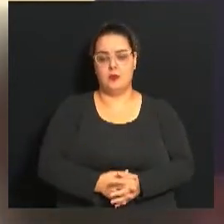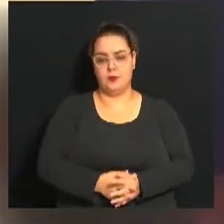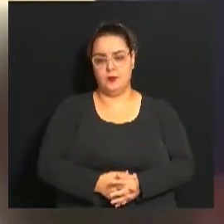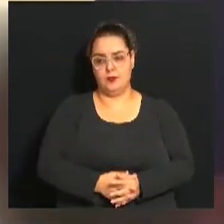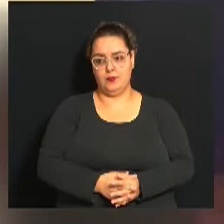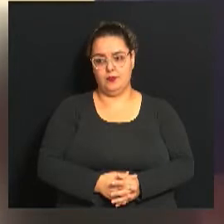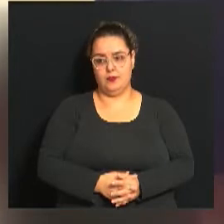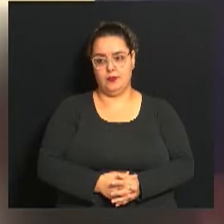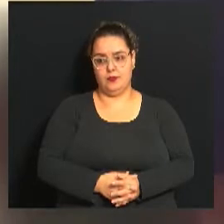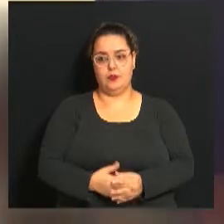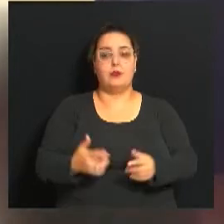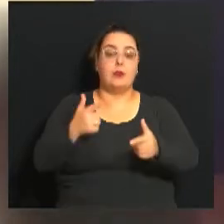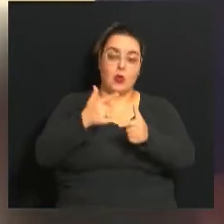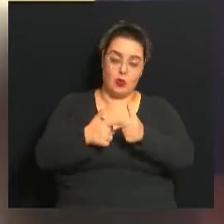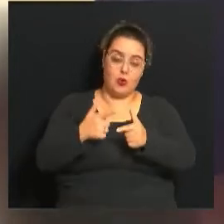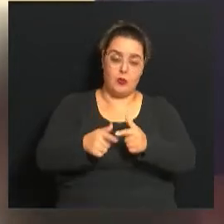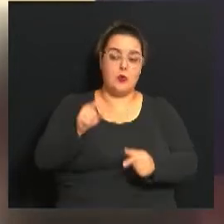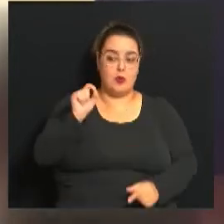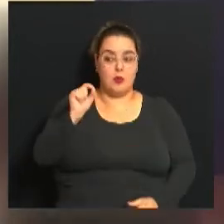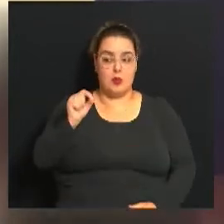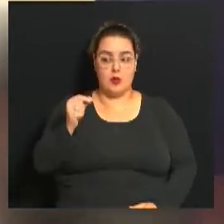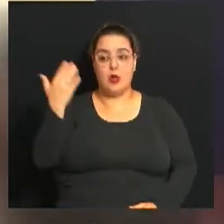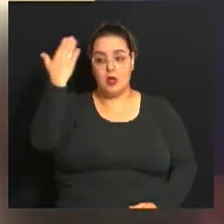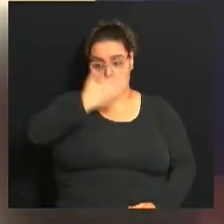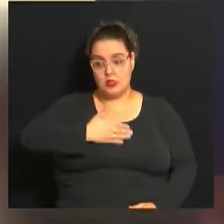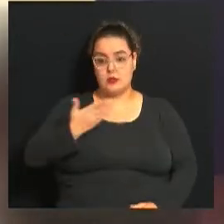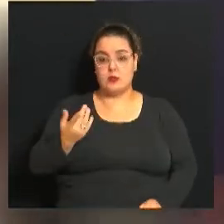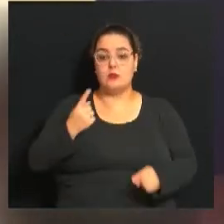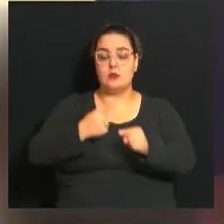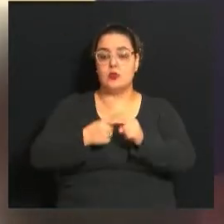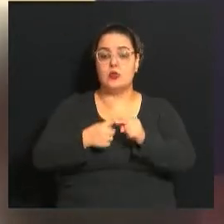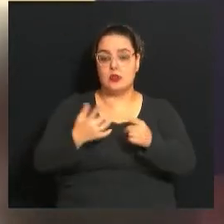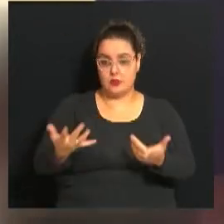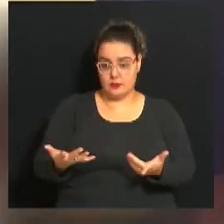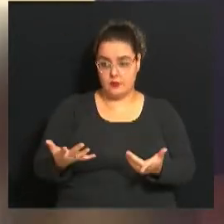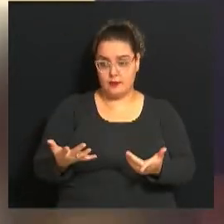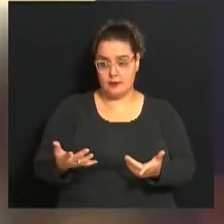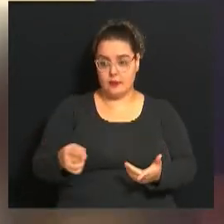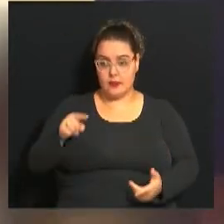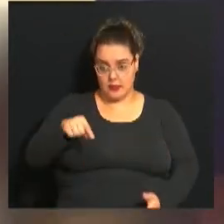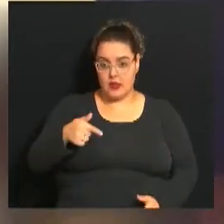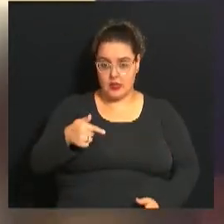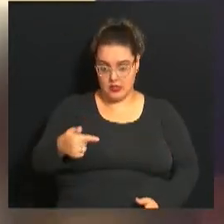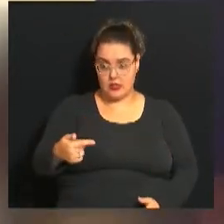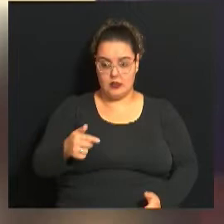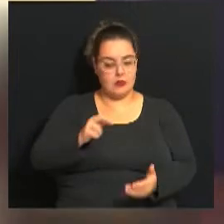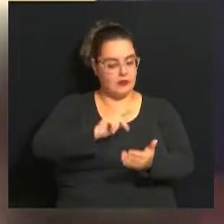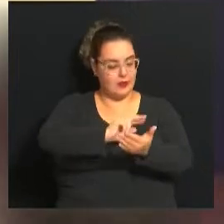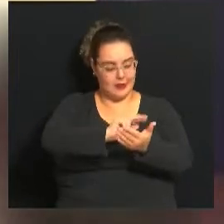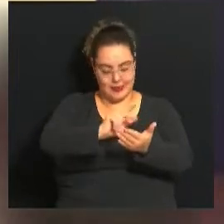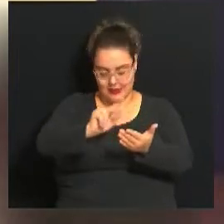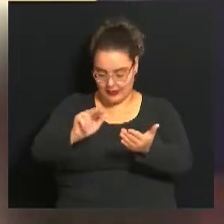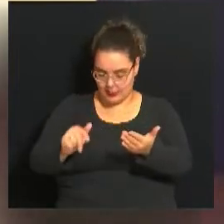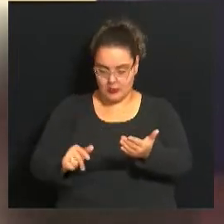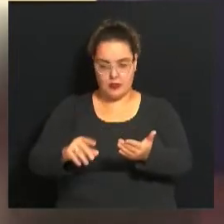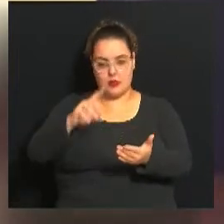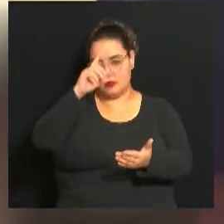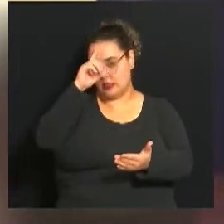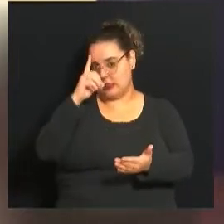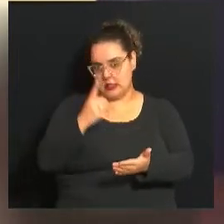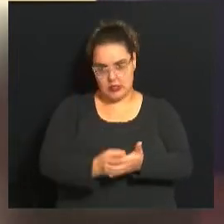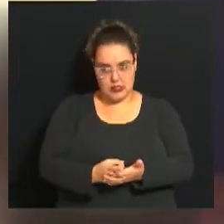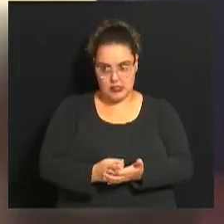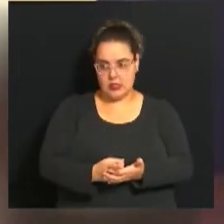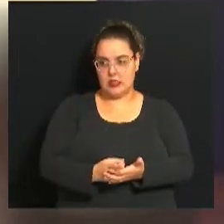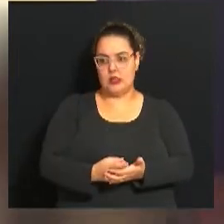O problema são as provas. Por quê? Essa semana eu vi várias decisões do ministro